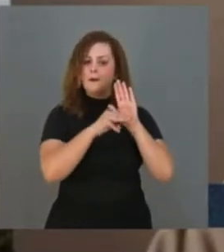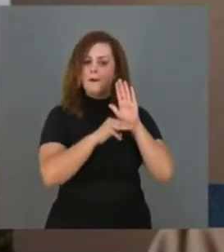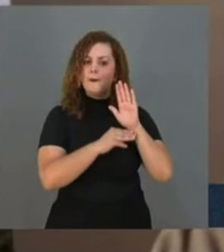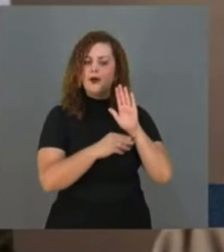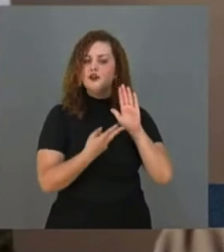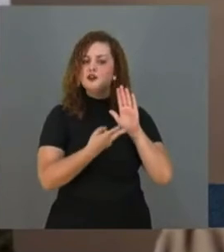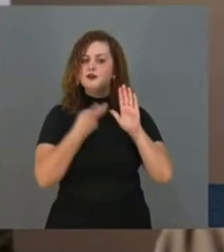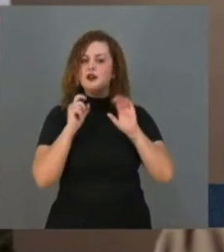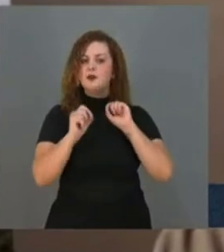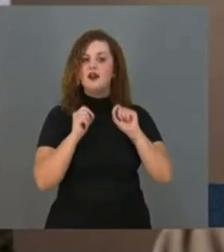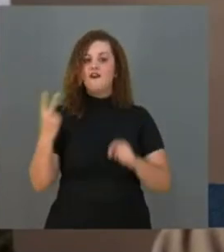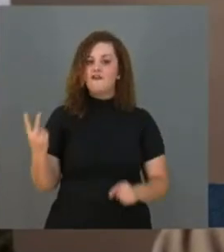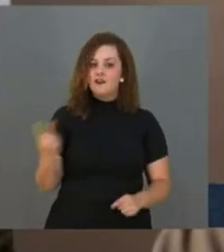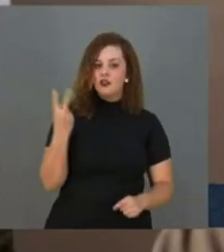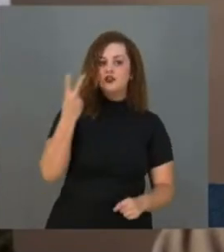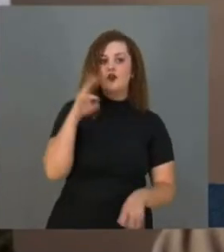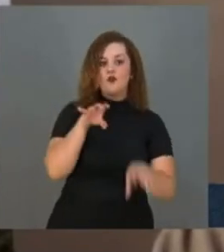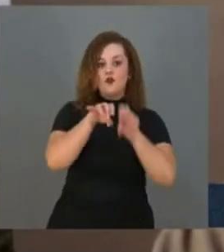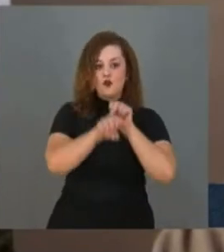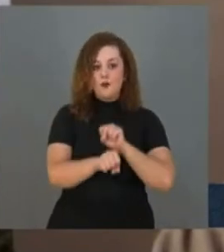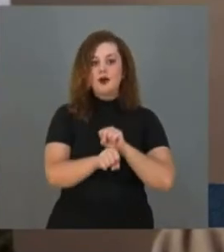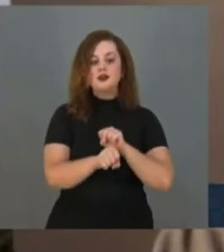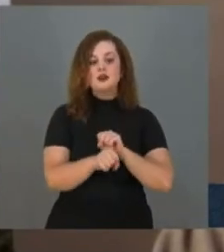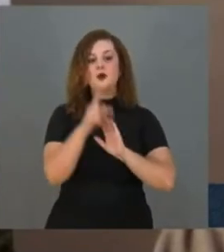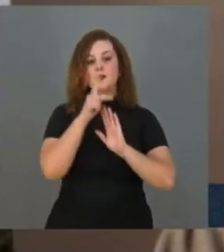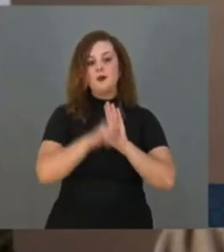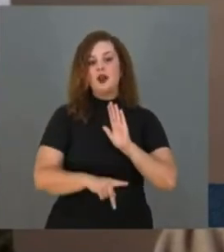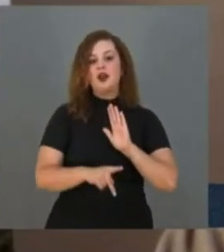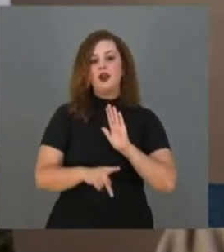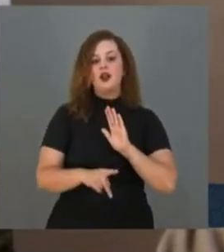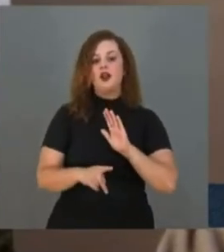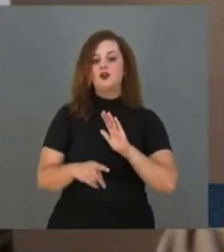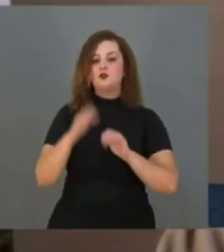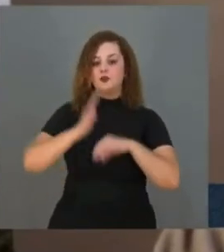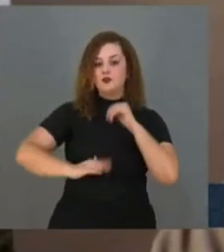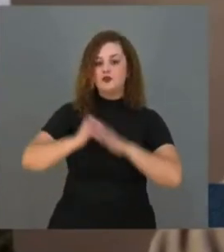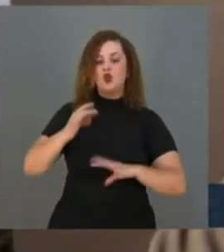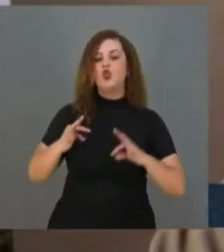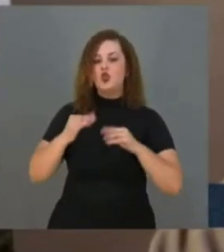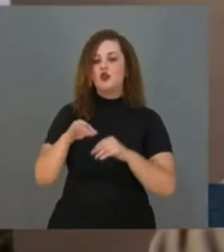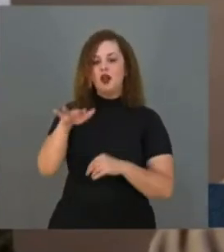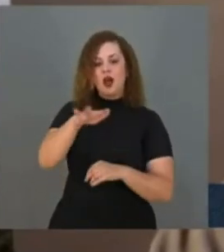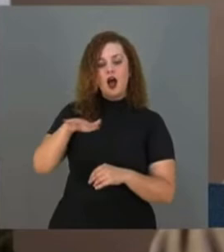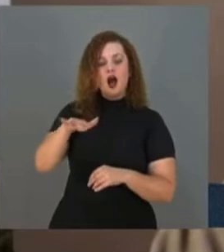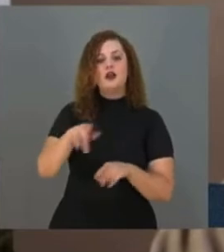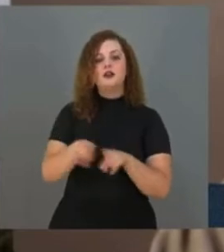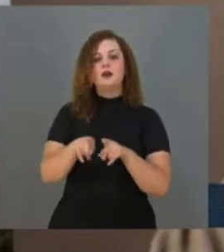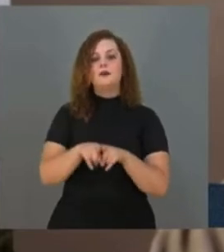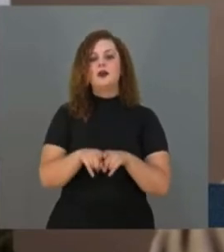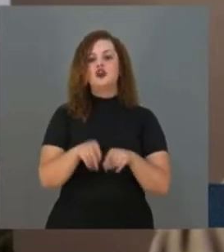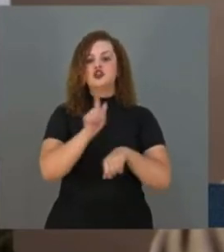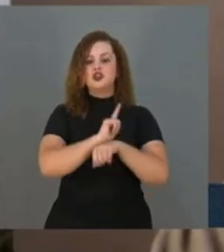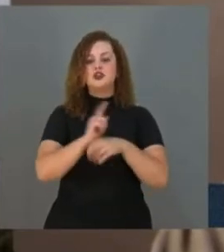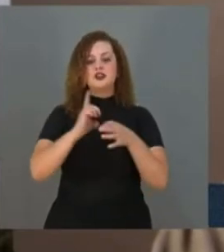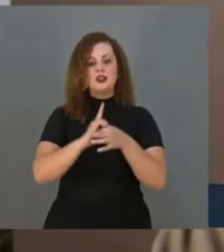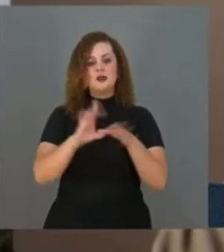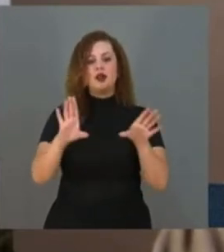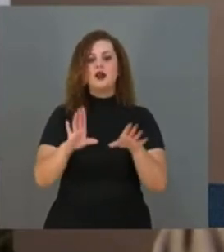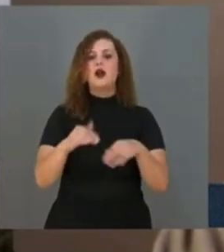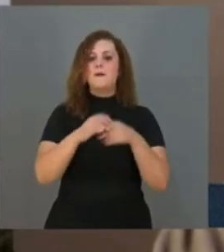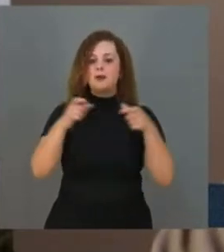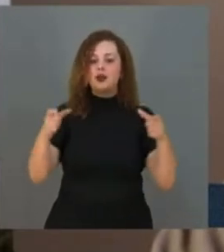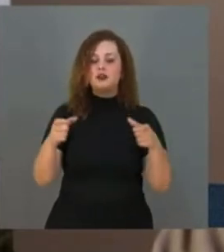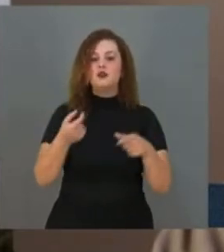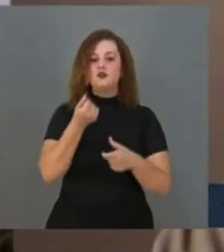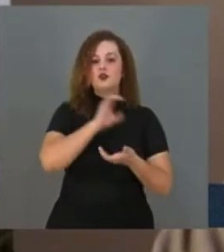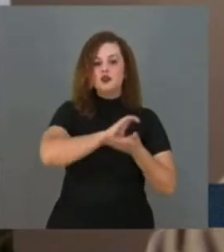destacamos a valorização da formação e do plano de carreira docente em todos os níveis, a gestão democrática e a ampliação do investimento público